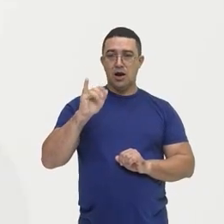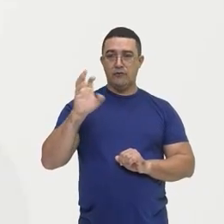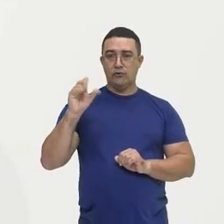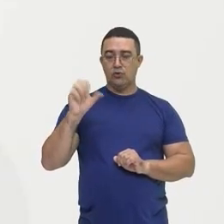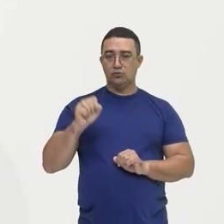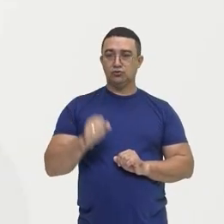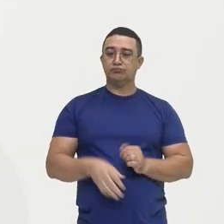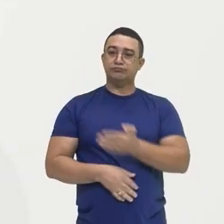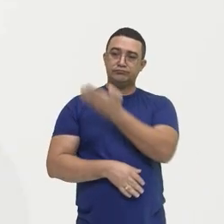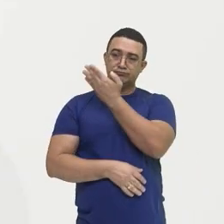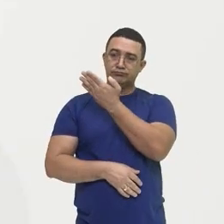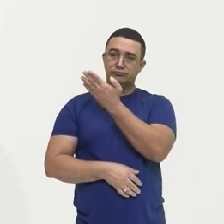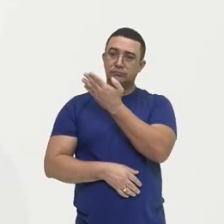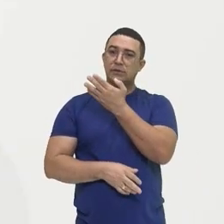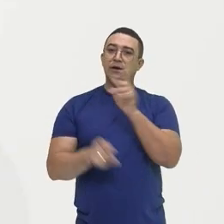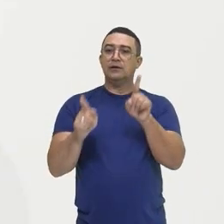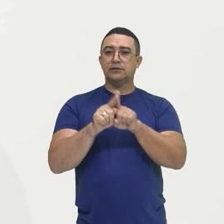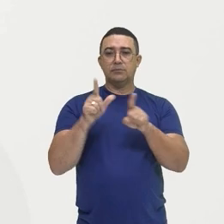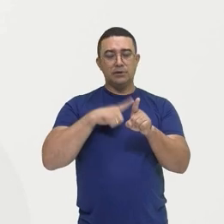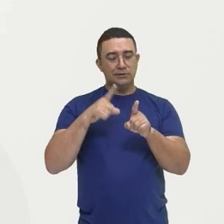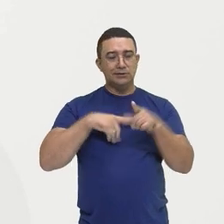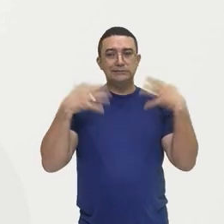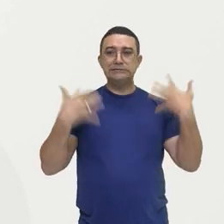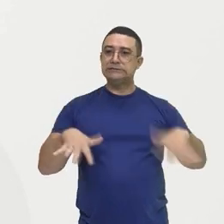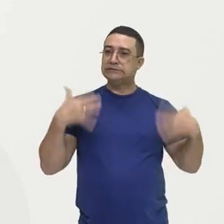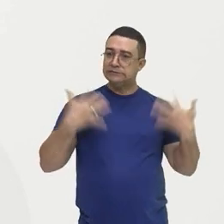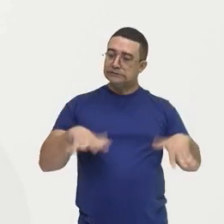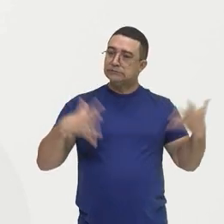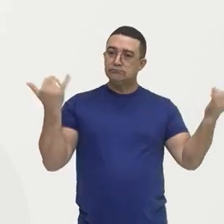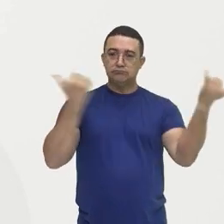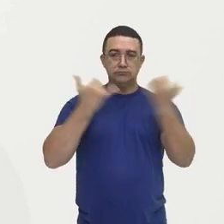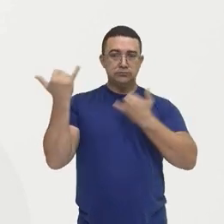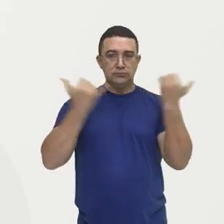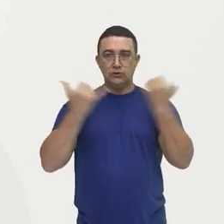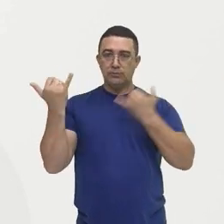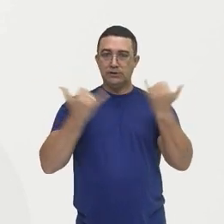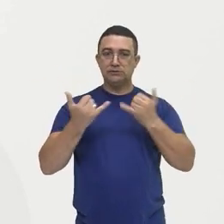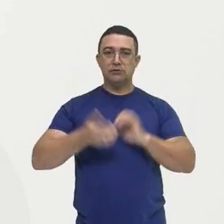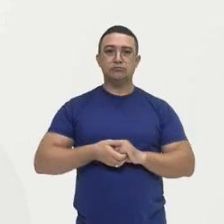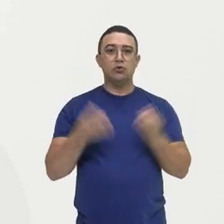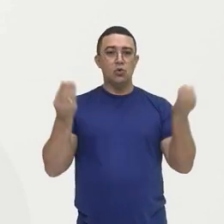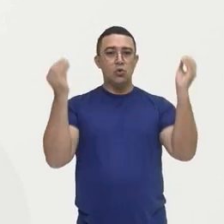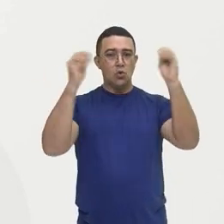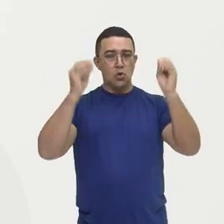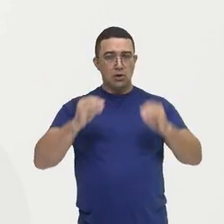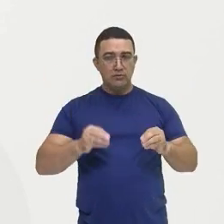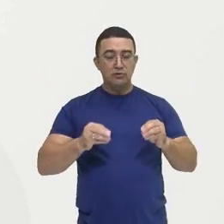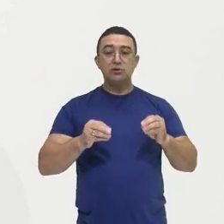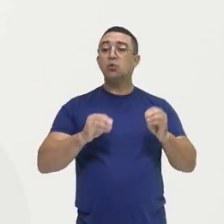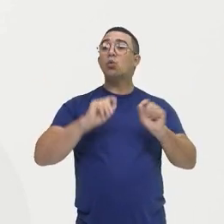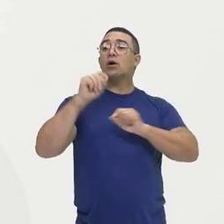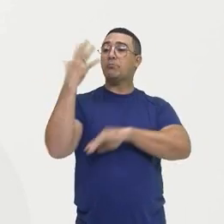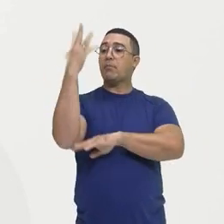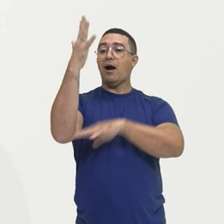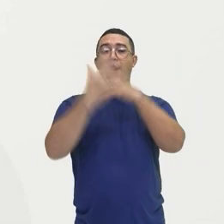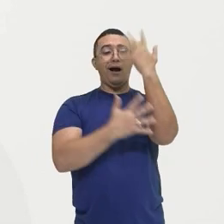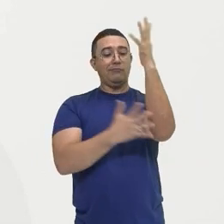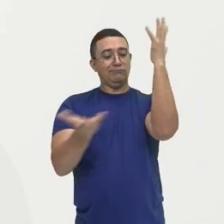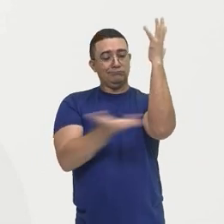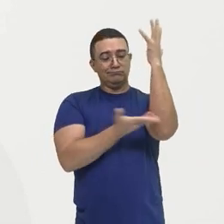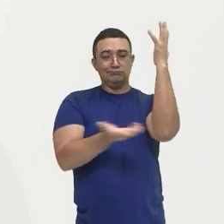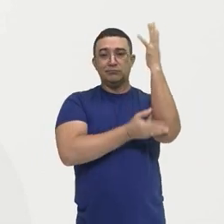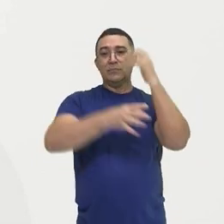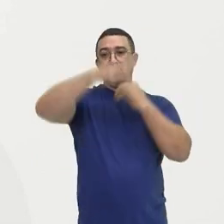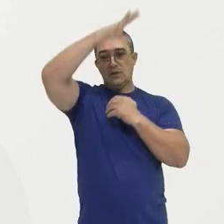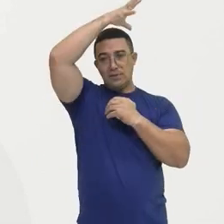No infográfico, gente, a gente tem bastante informações. Aqui, olha, eu coloquei para vocês o desmatamento no